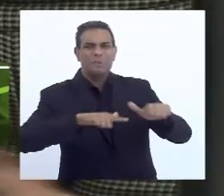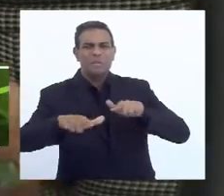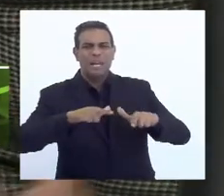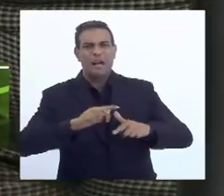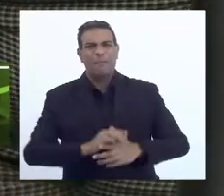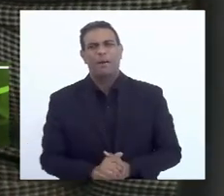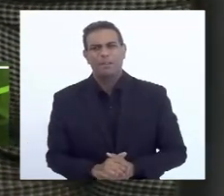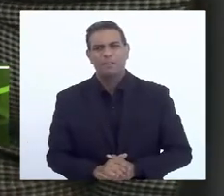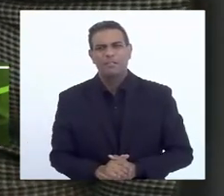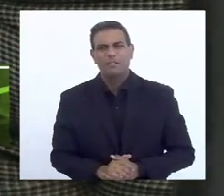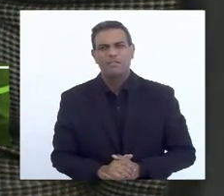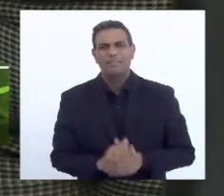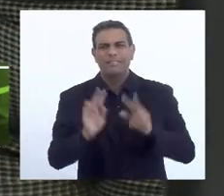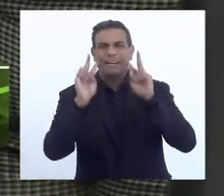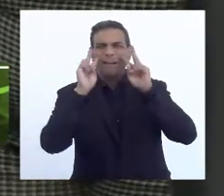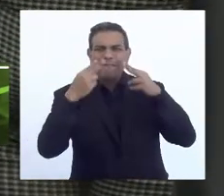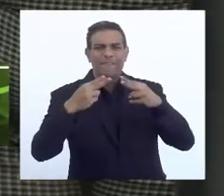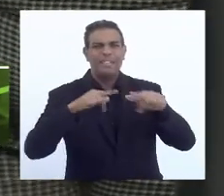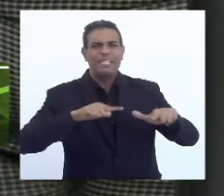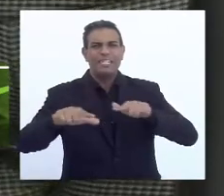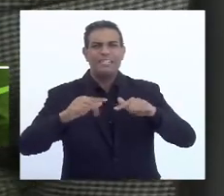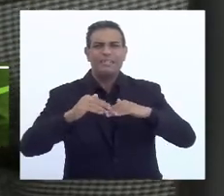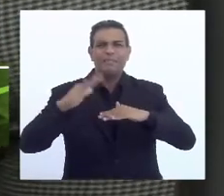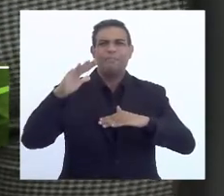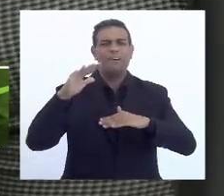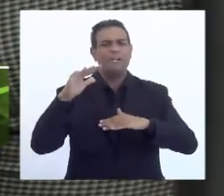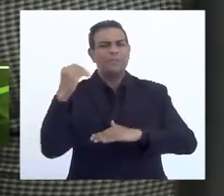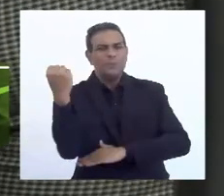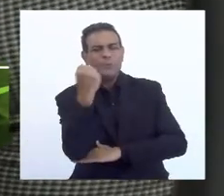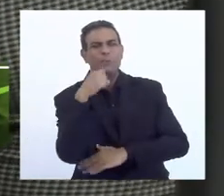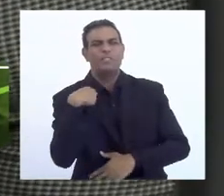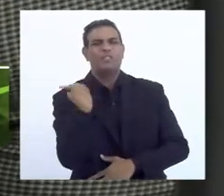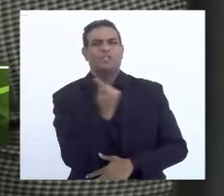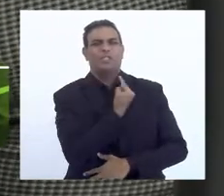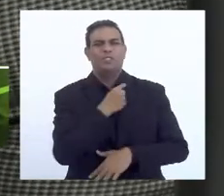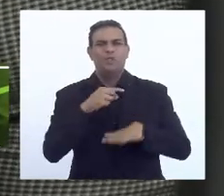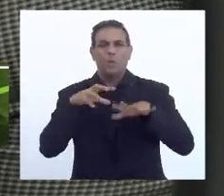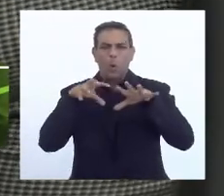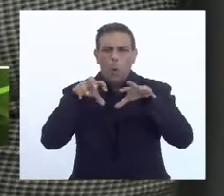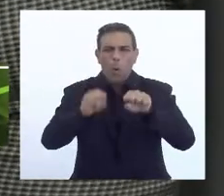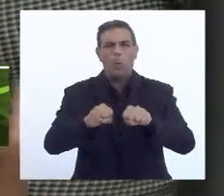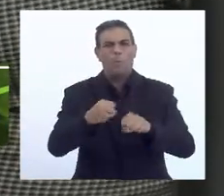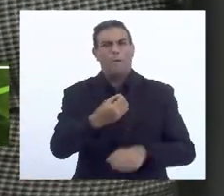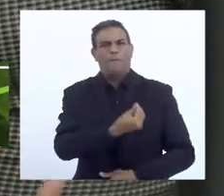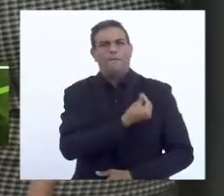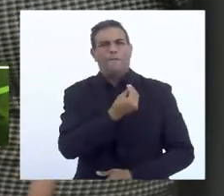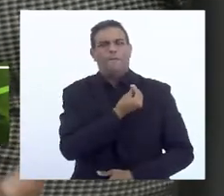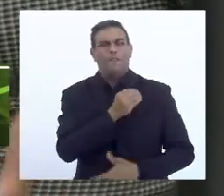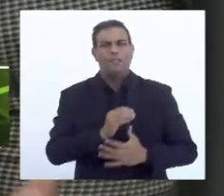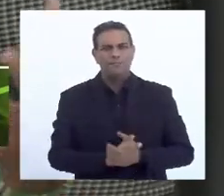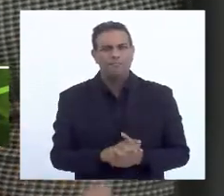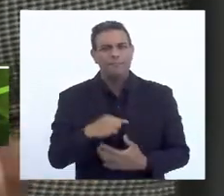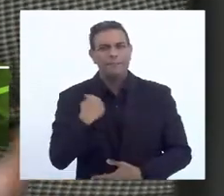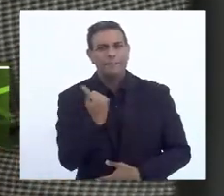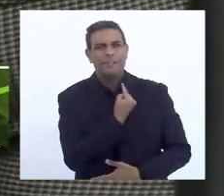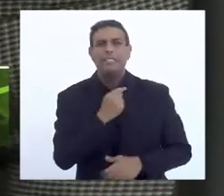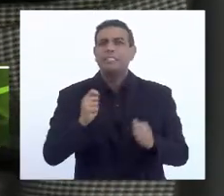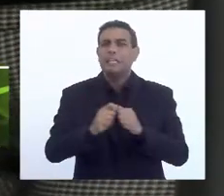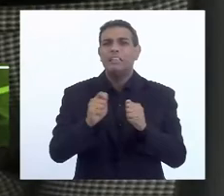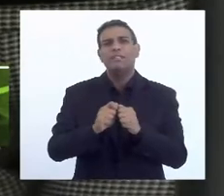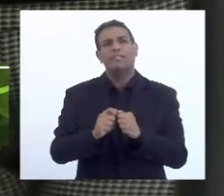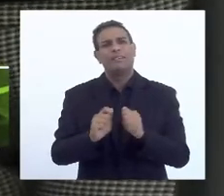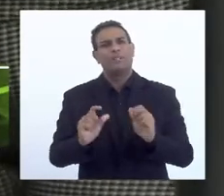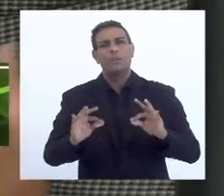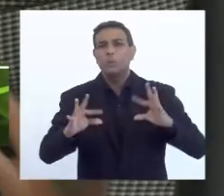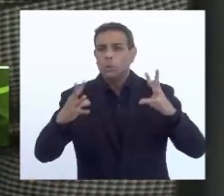você trabalhar com esse horror. É um horror, mas é uma urgência que a gente ocupa esse espaço. E essa urgência vai ser feita com muitas